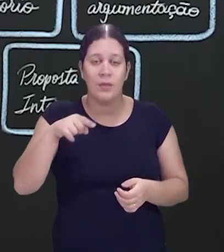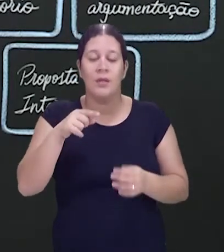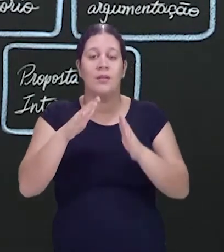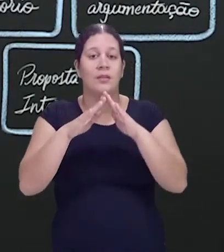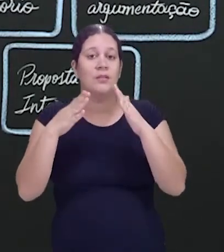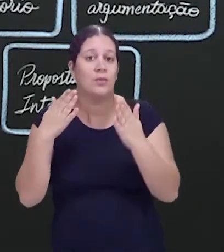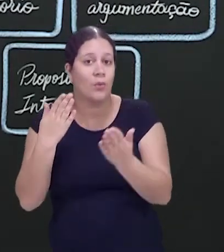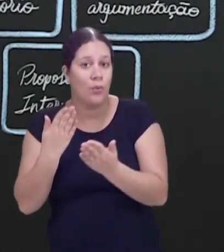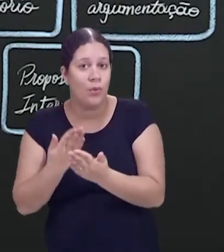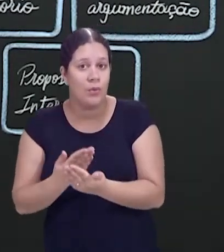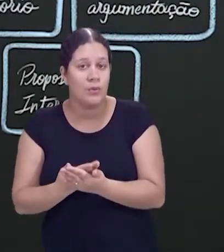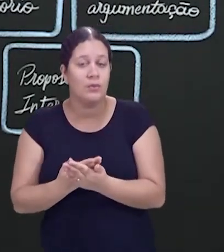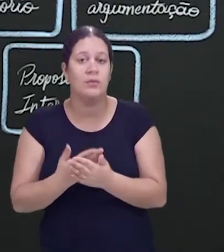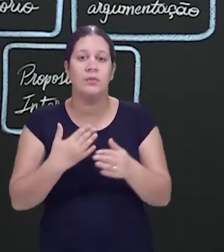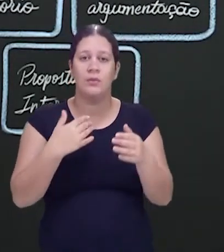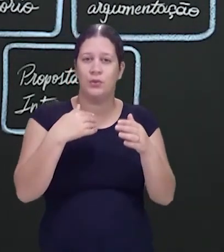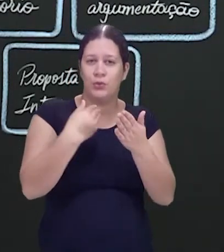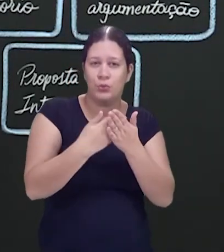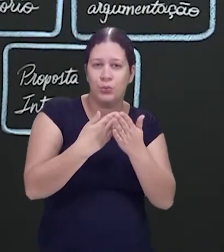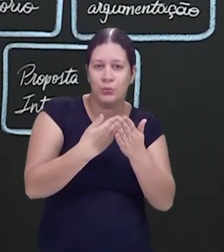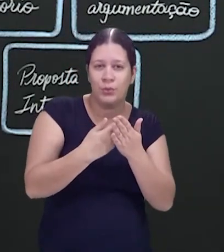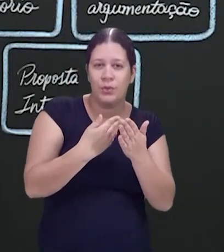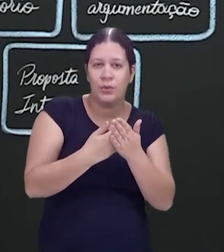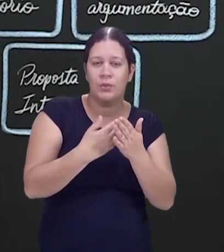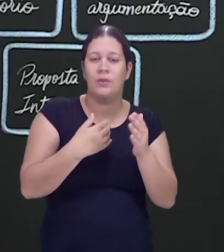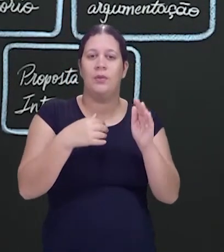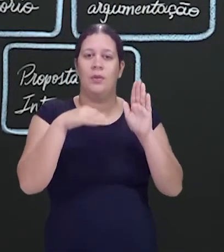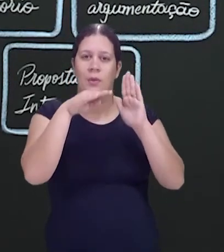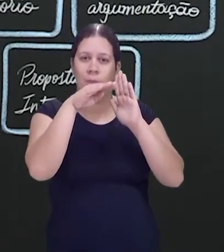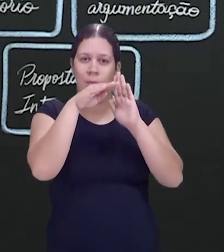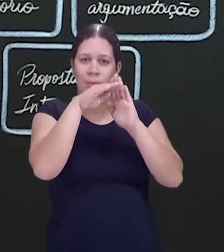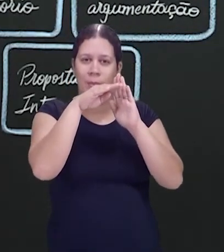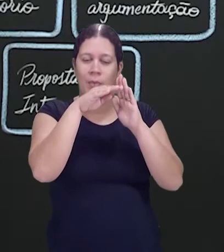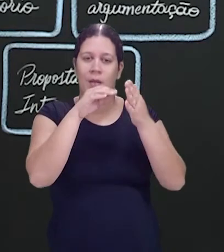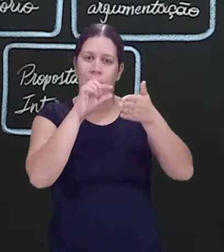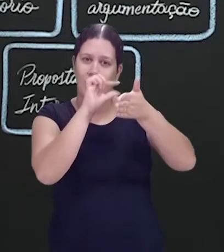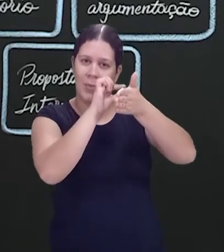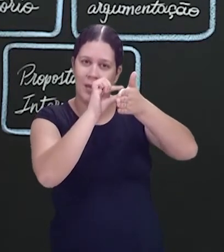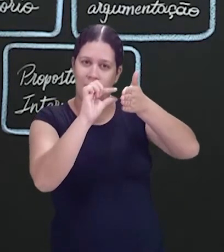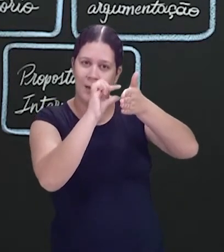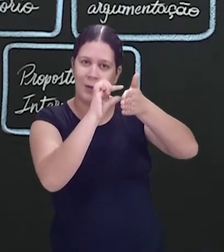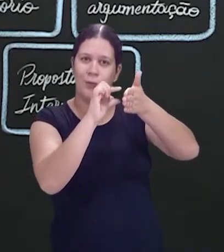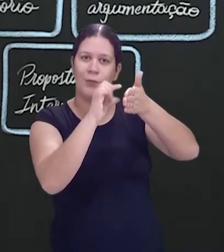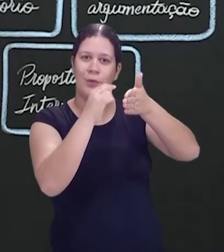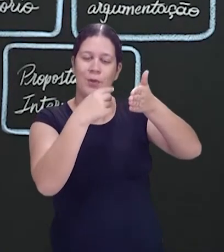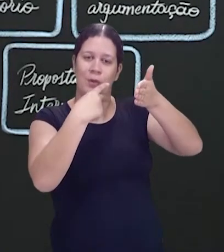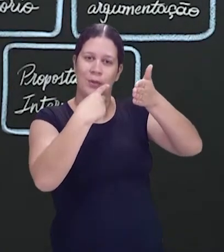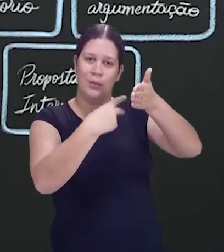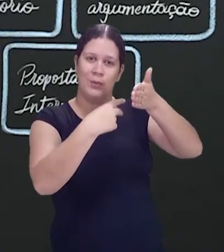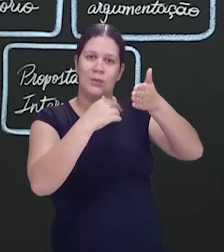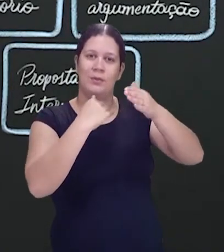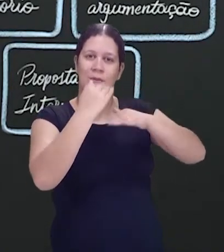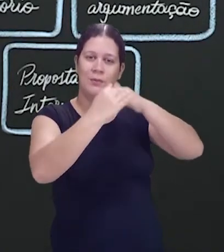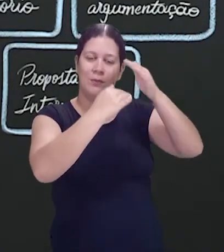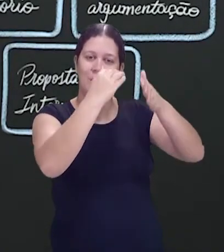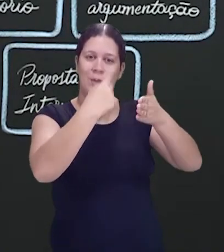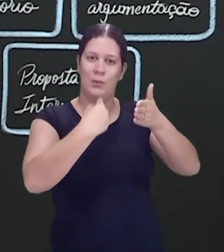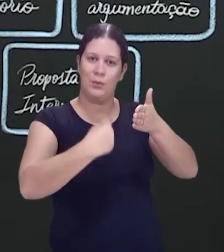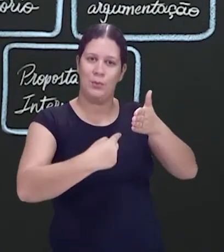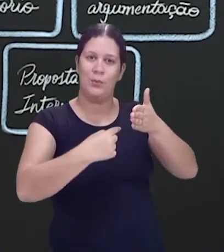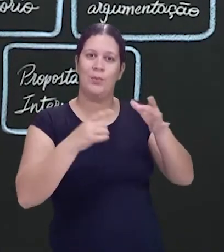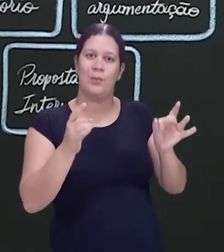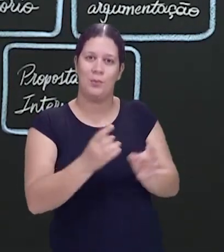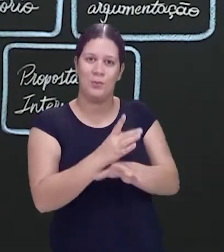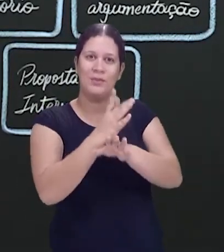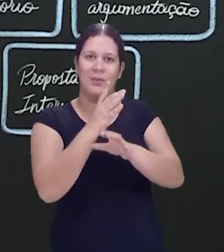solicitado no ambiente escolar, a gente geralmente trabalha com a estrutura de 1 parágrafo para a introdução, 2 para o desenvolvimento e 1 para a